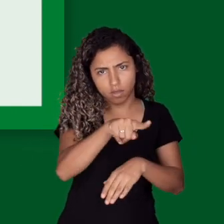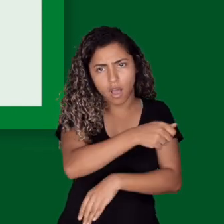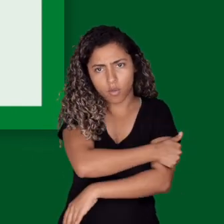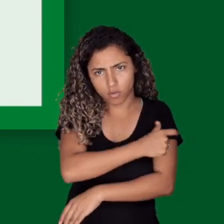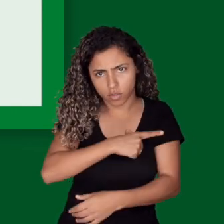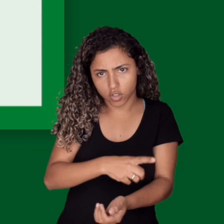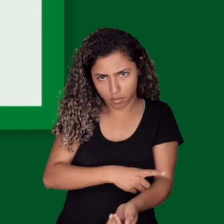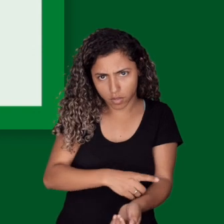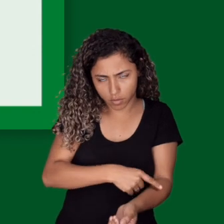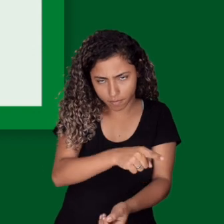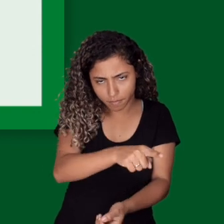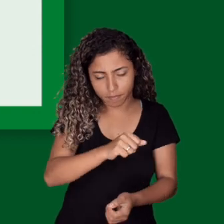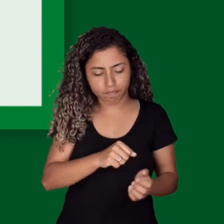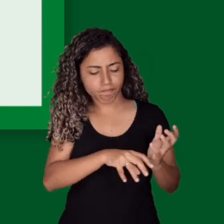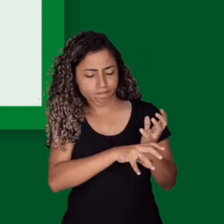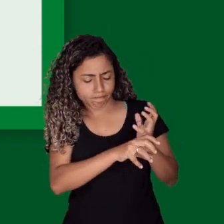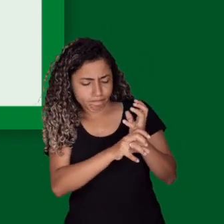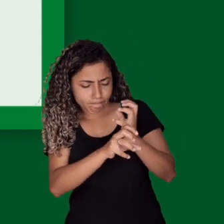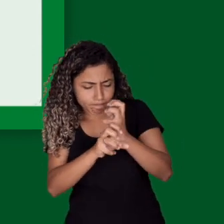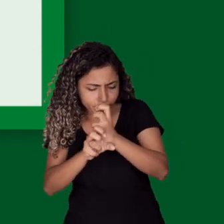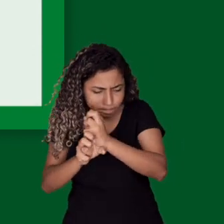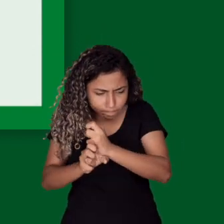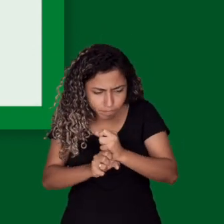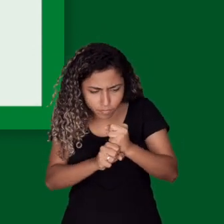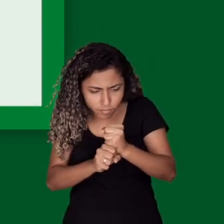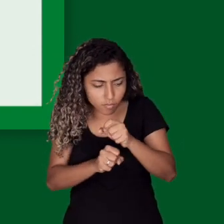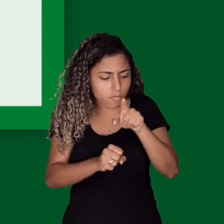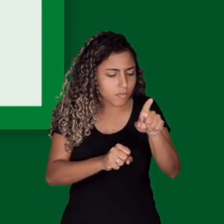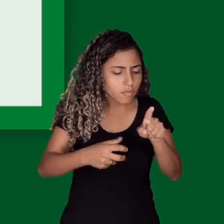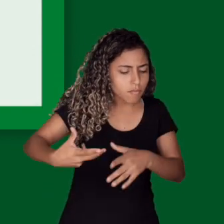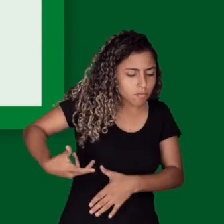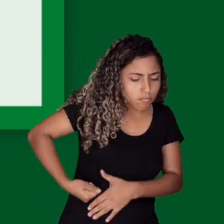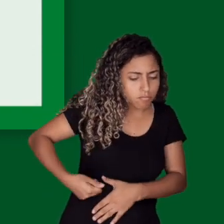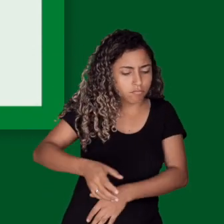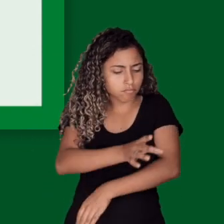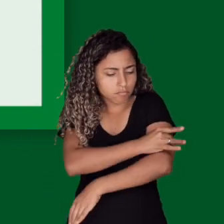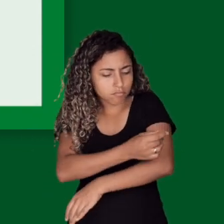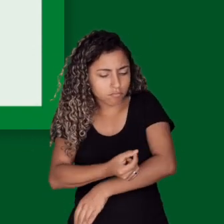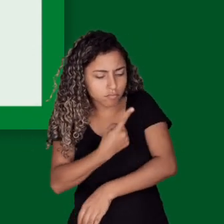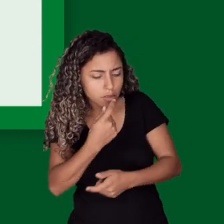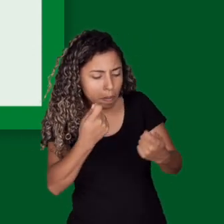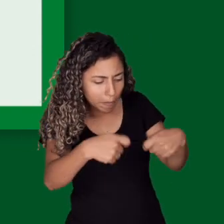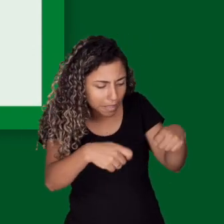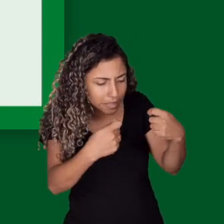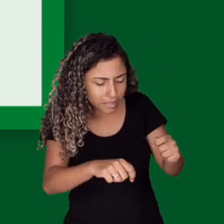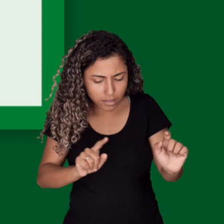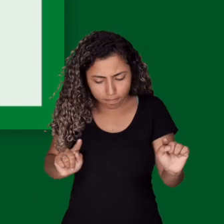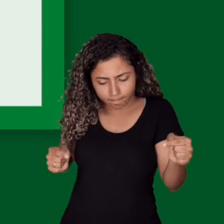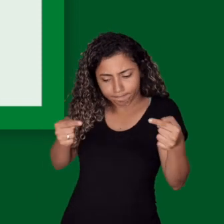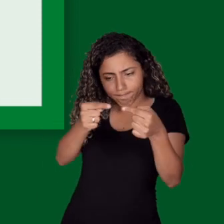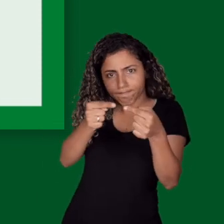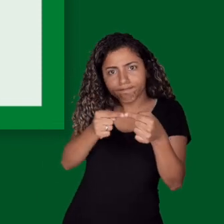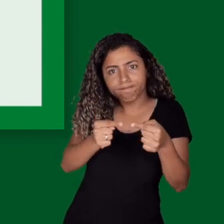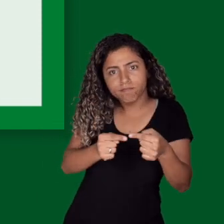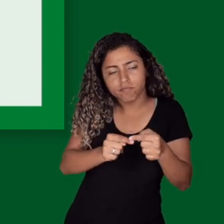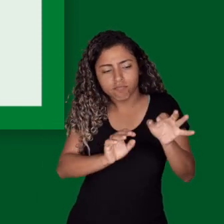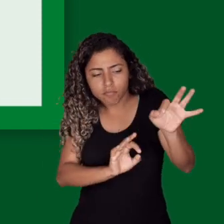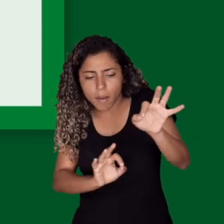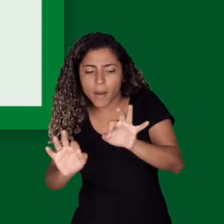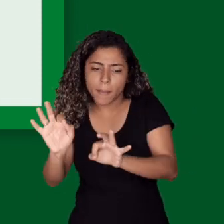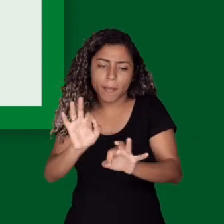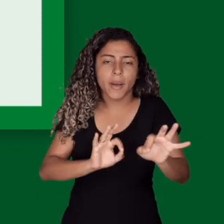poder casar com o programa de insulina, caso o aluno ele tenha necessidade de aplicar ou de